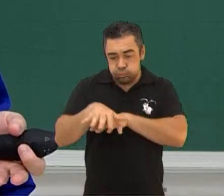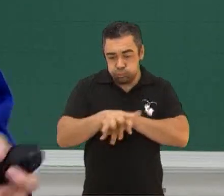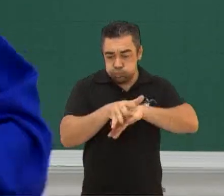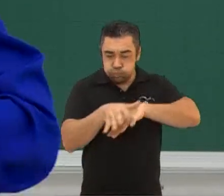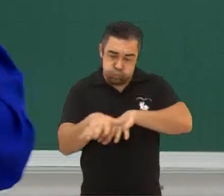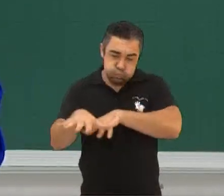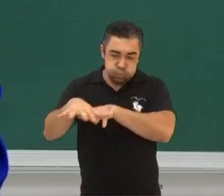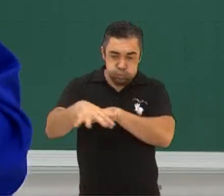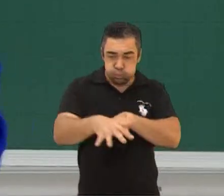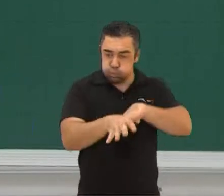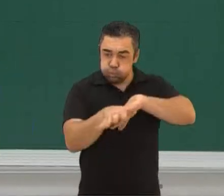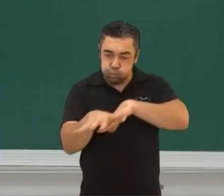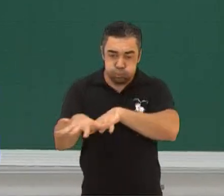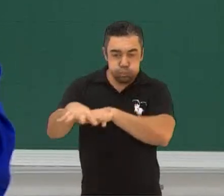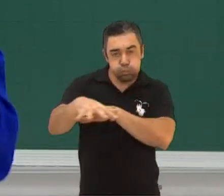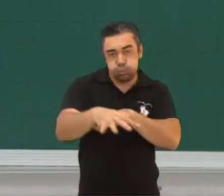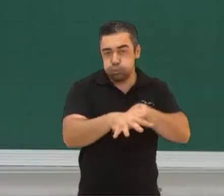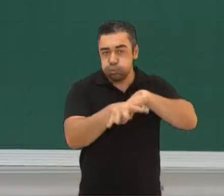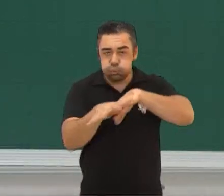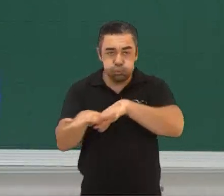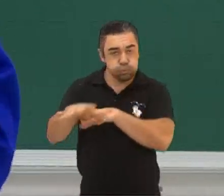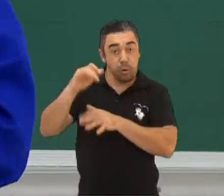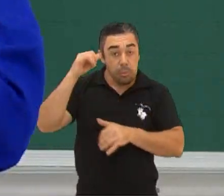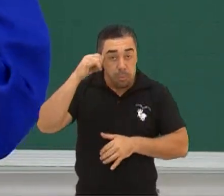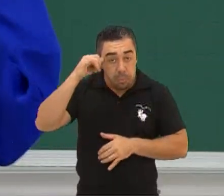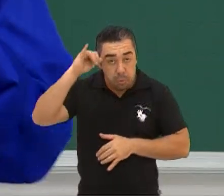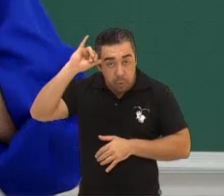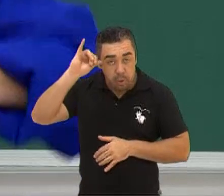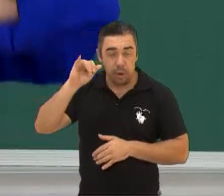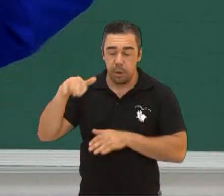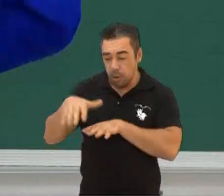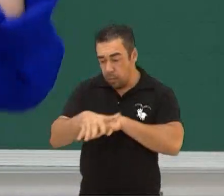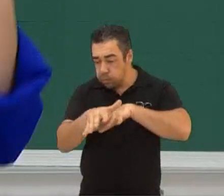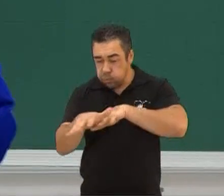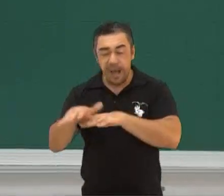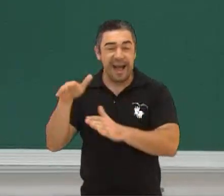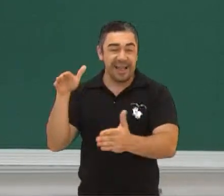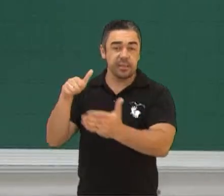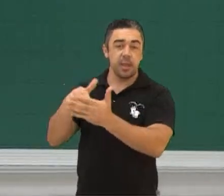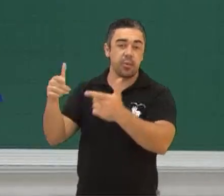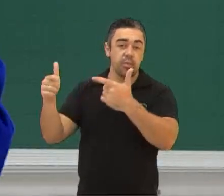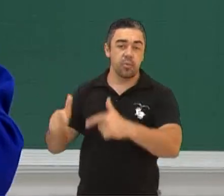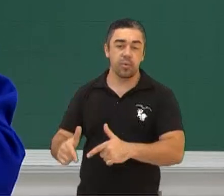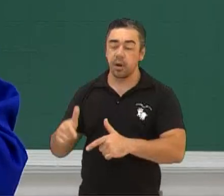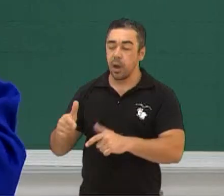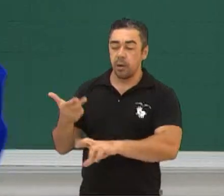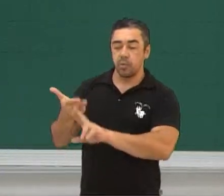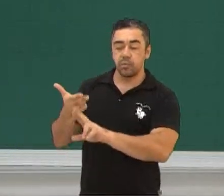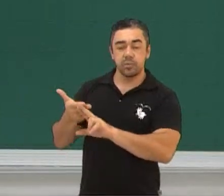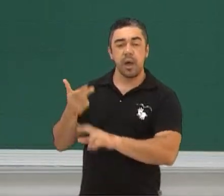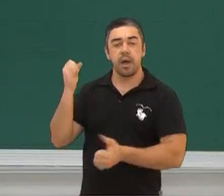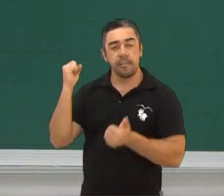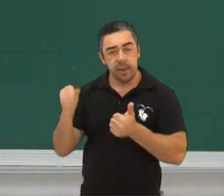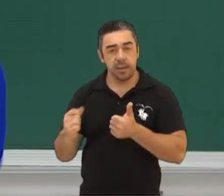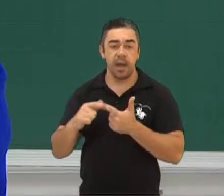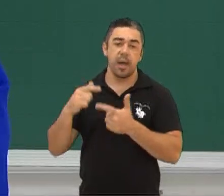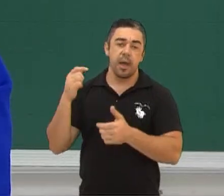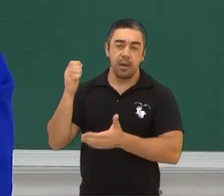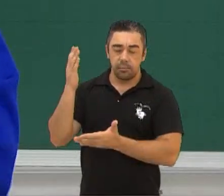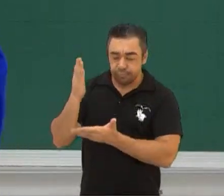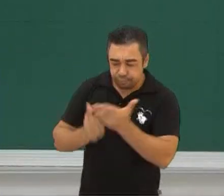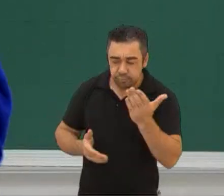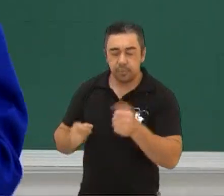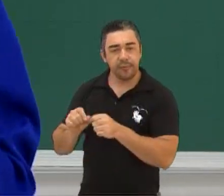eles eram literalmente manejados até a questão da sua utilização